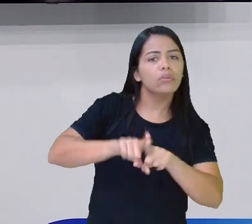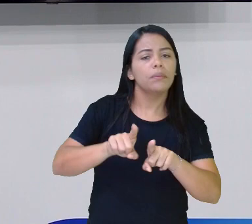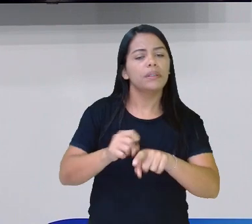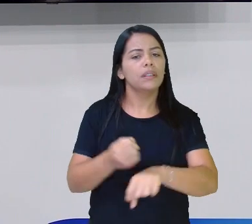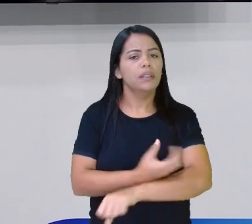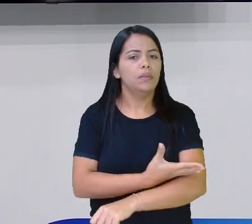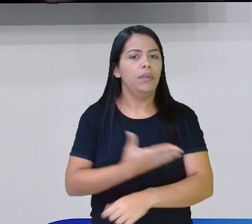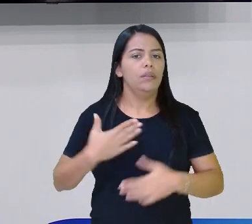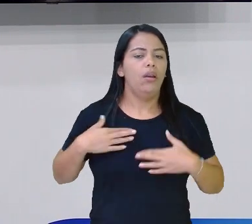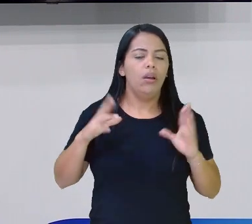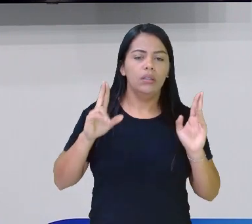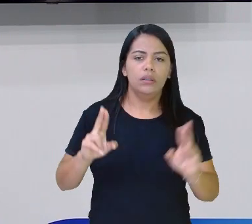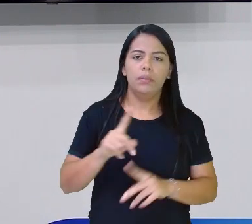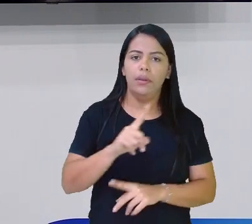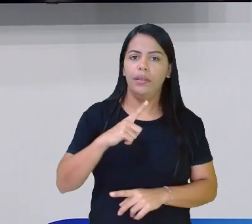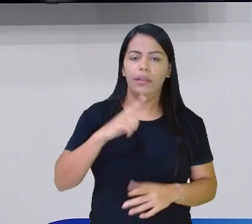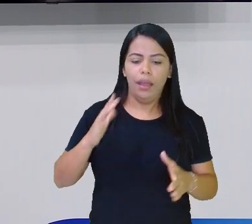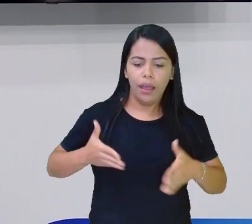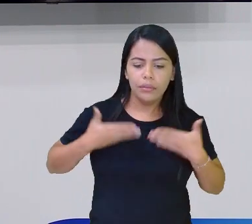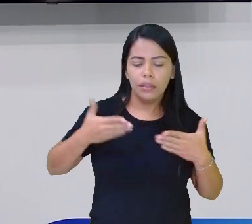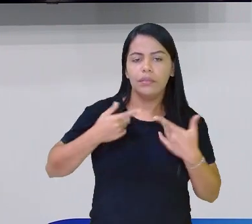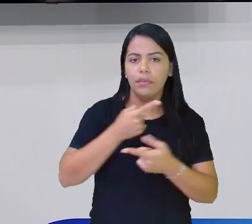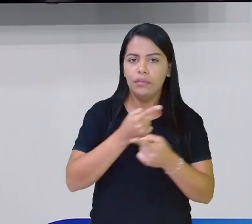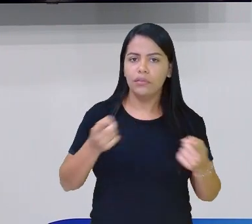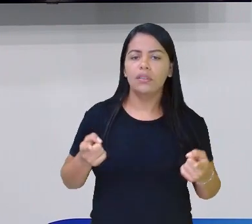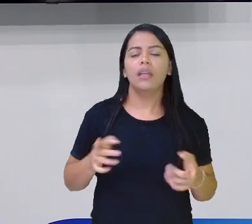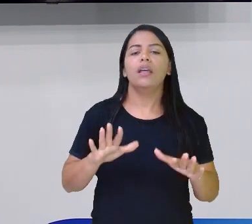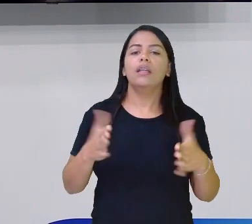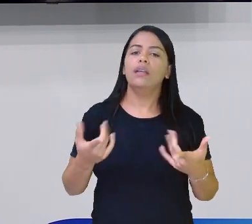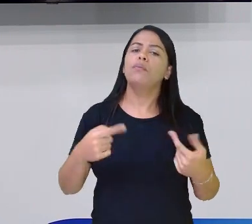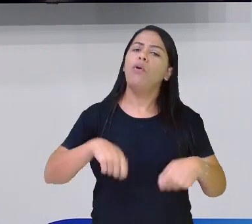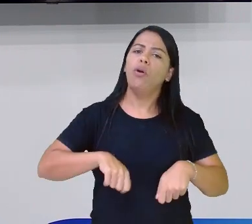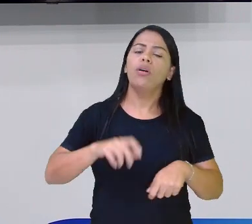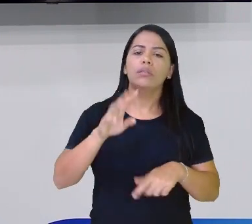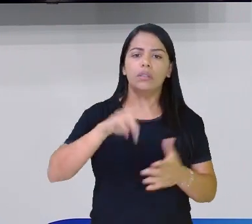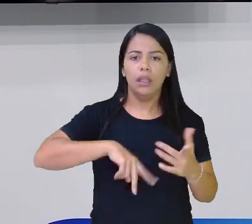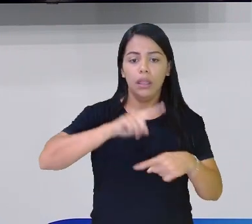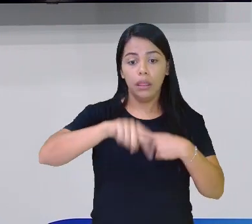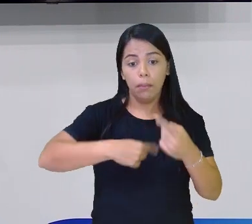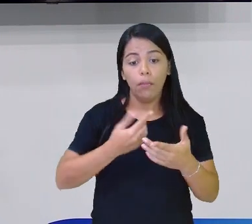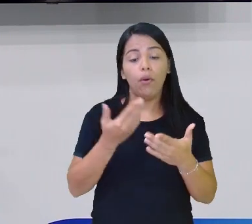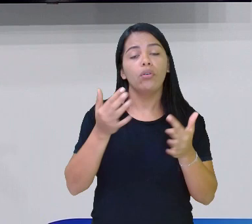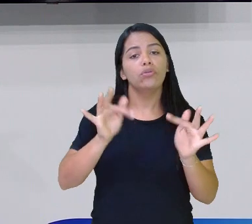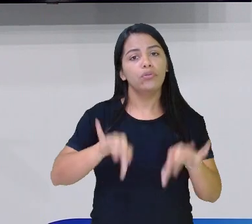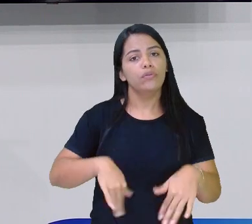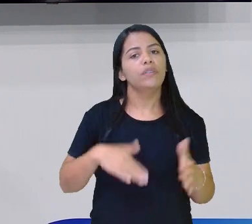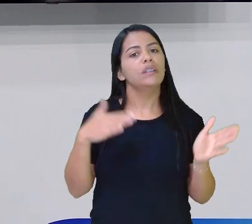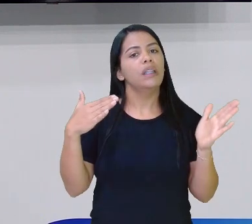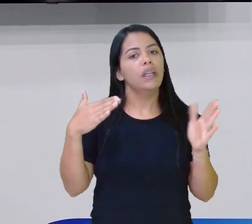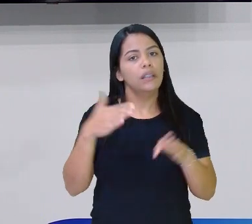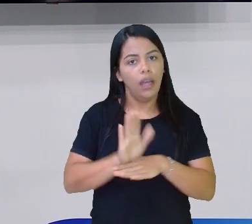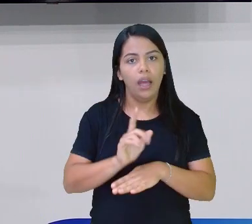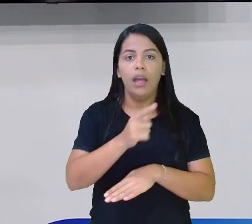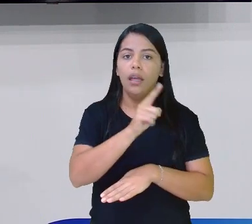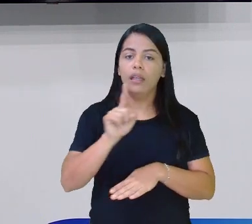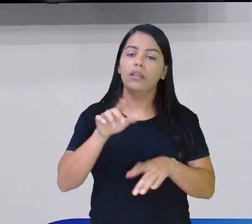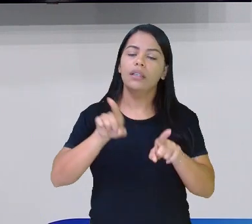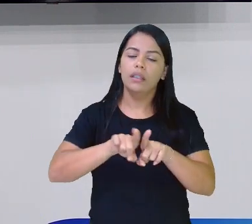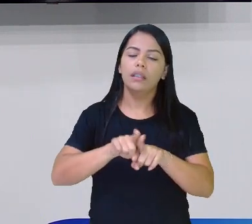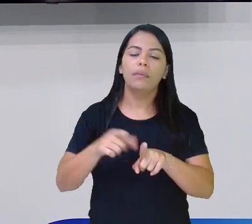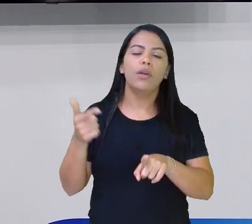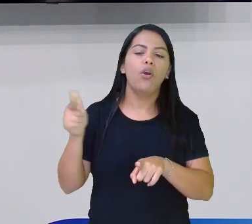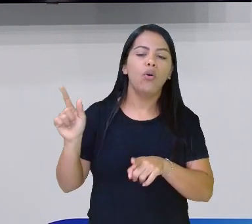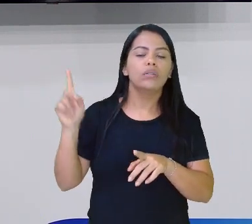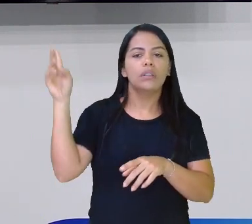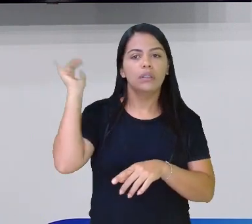Leiam esse livro ao final da 3ª aula ou mais tarde. Tem muitas histórias nele, bem divertidas, da Carol, sempre aprontando.